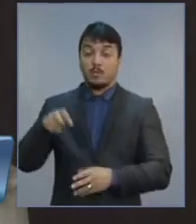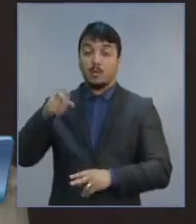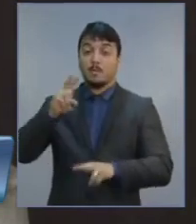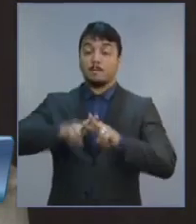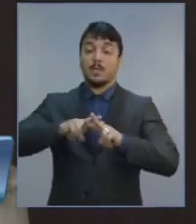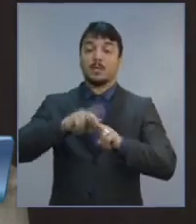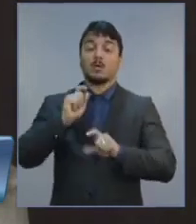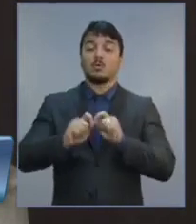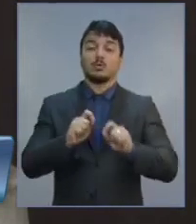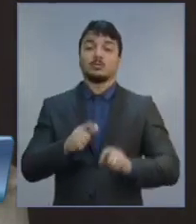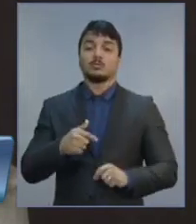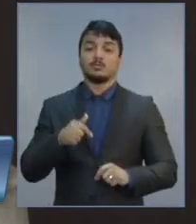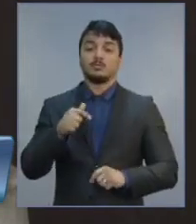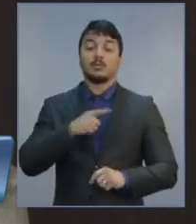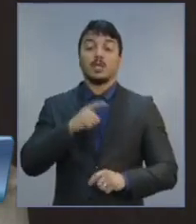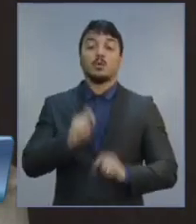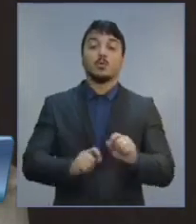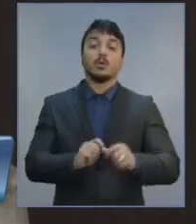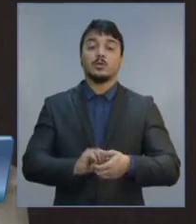esse